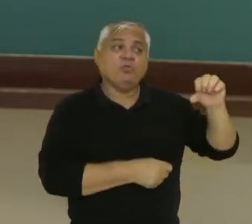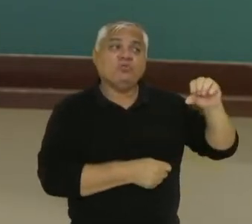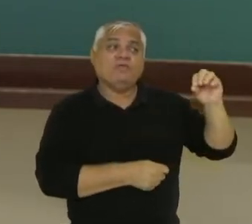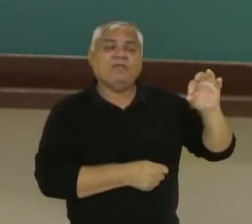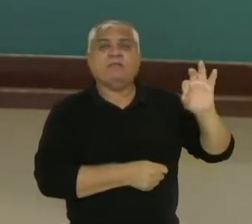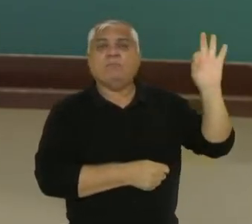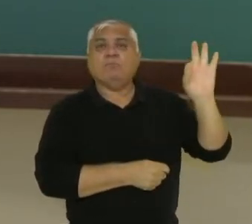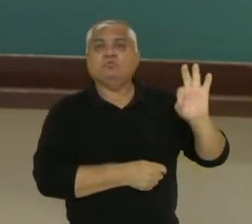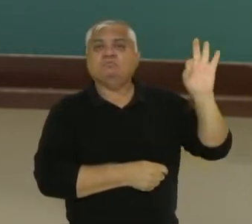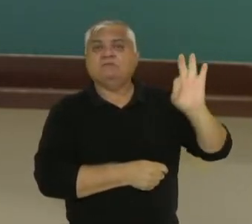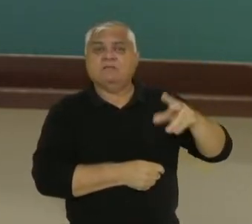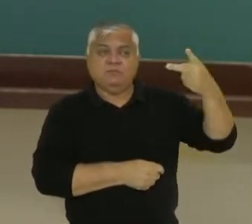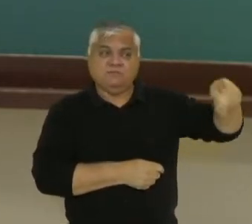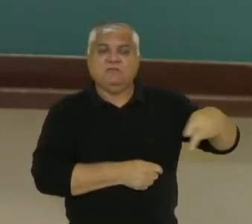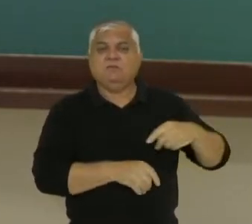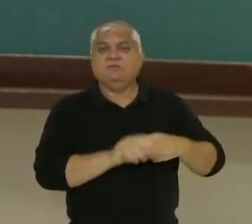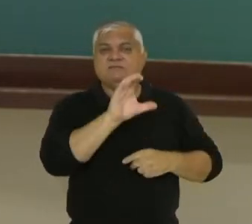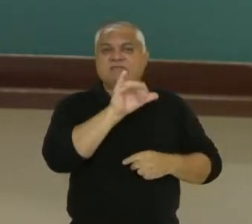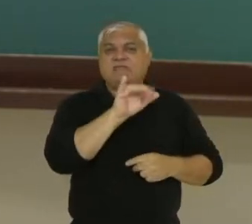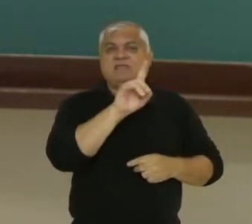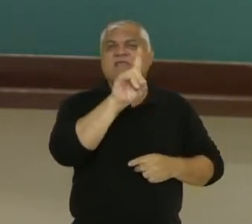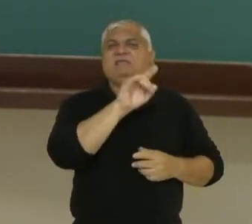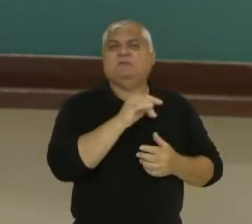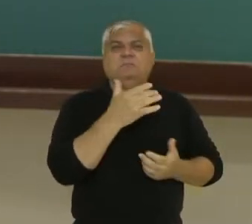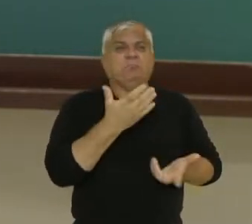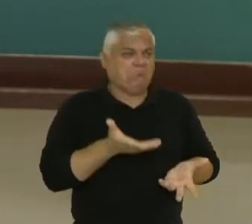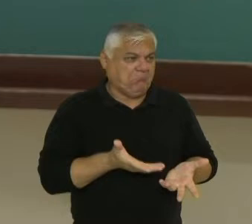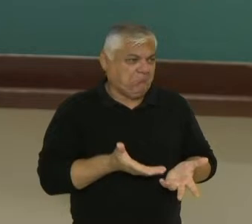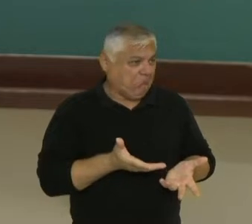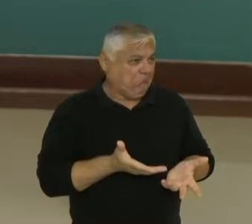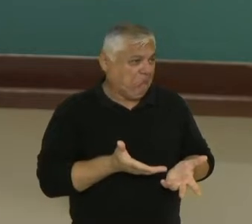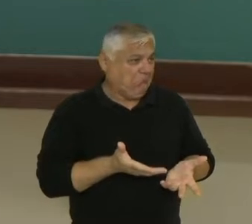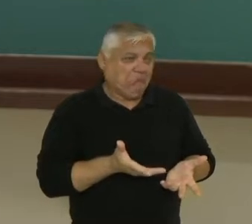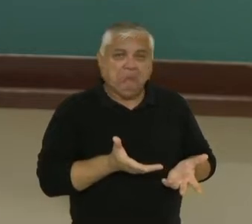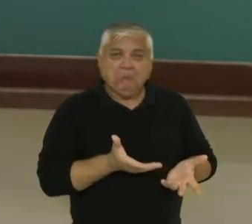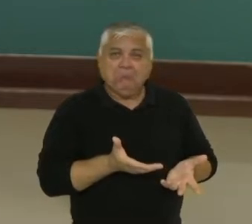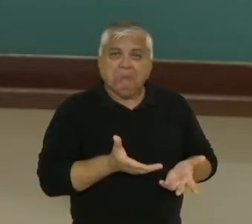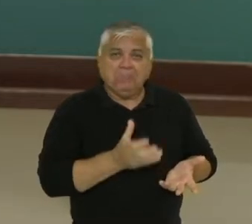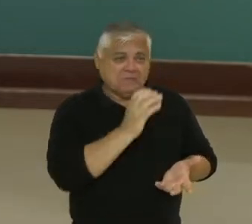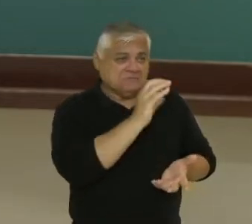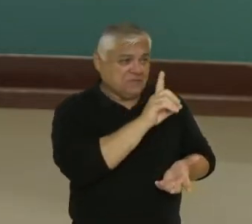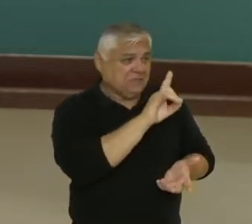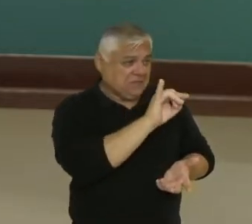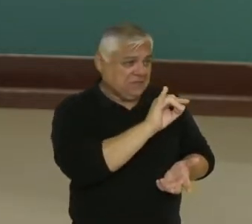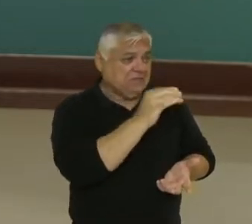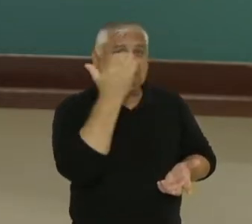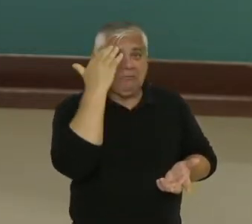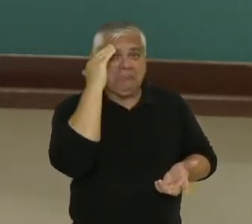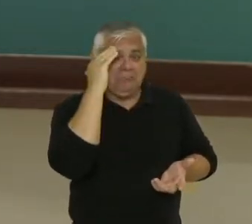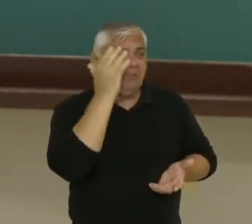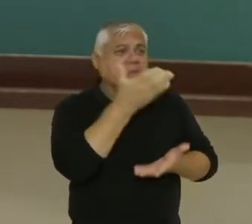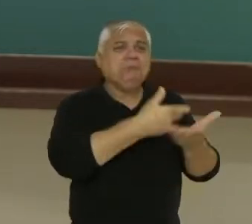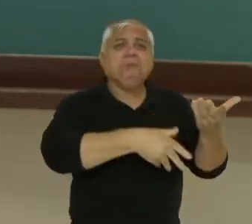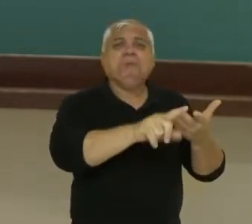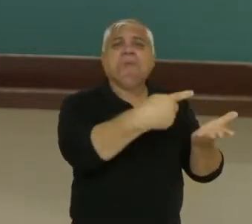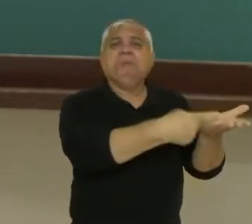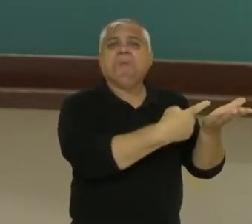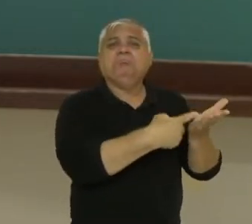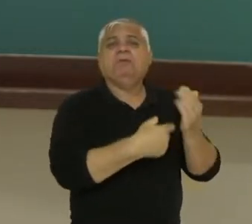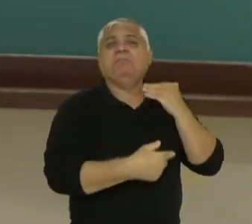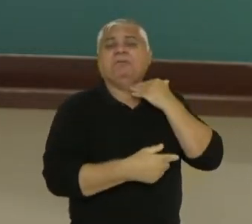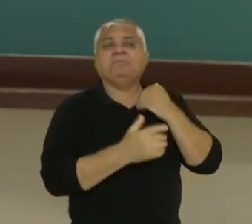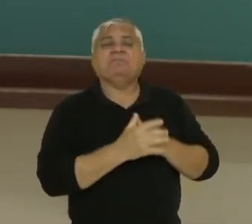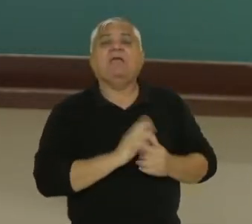sobre o valor do CDI. Às vezes a gente nem sabe o que significa, né? Que são os certificados de depósitos interbancários. Eu